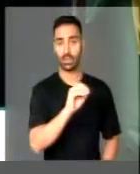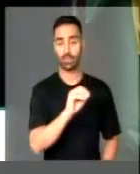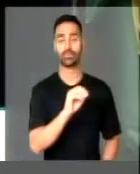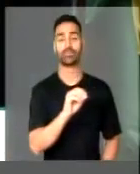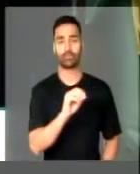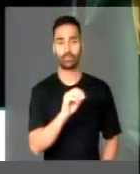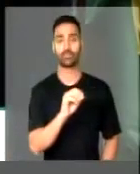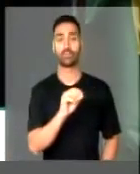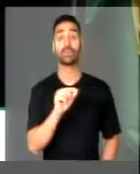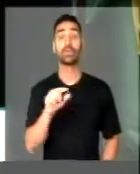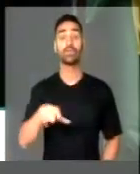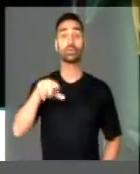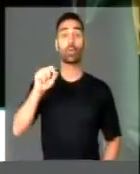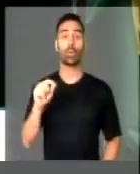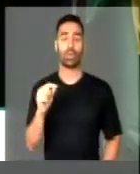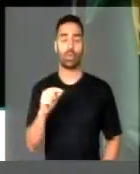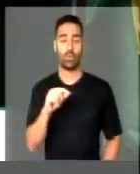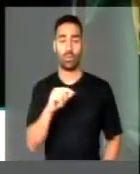nosso presidente